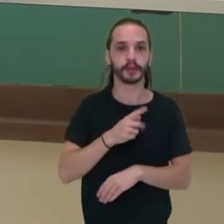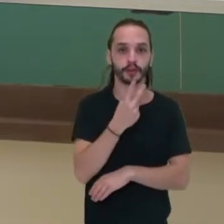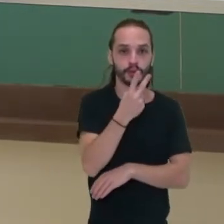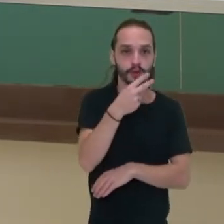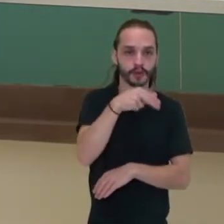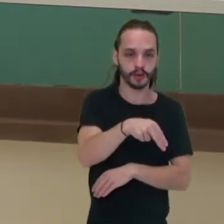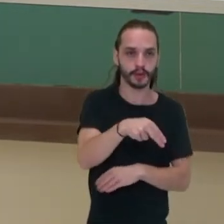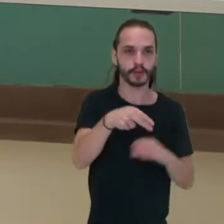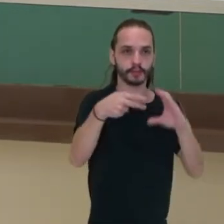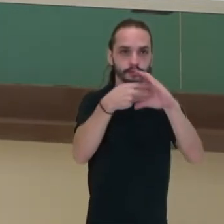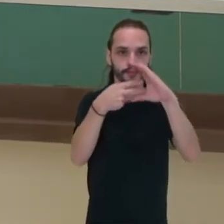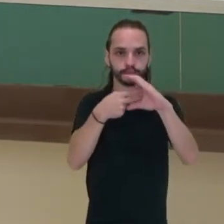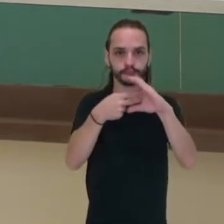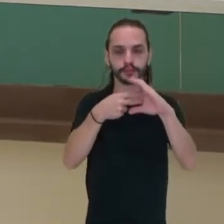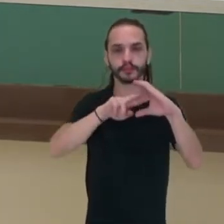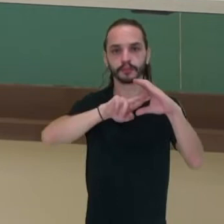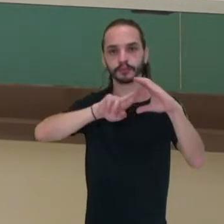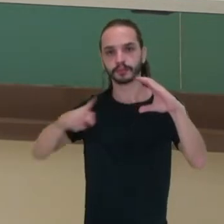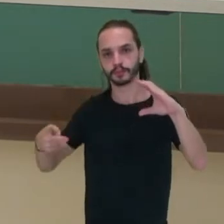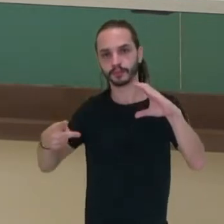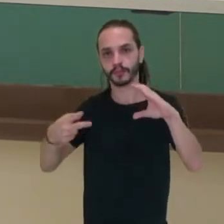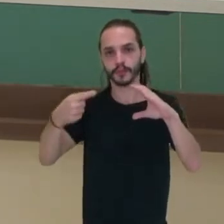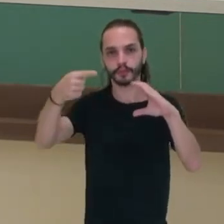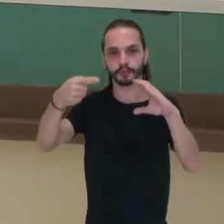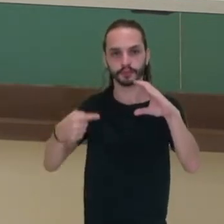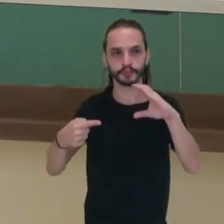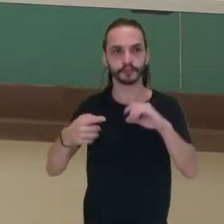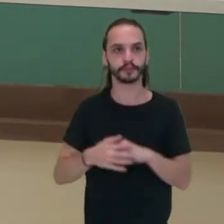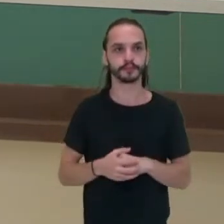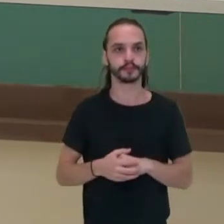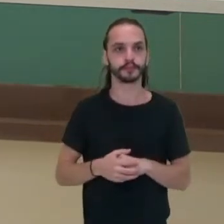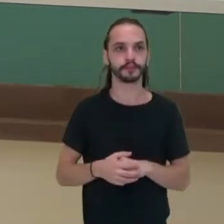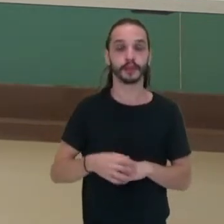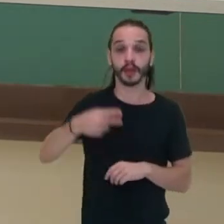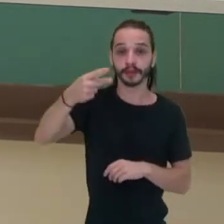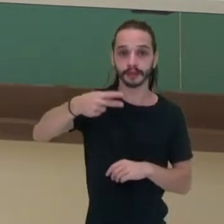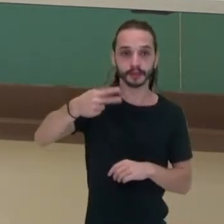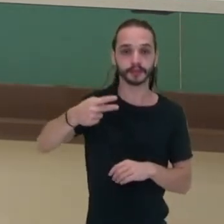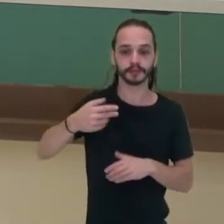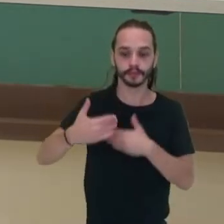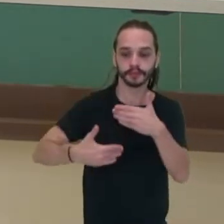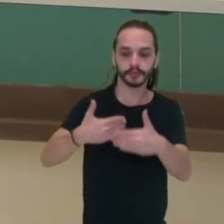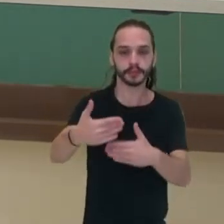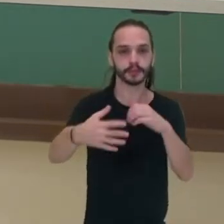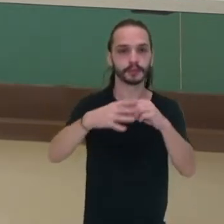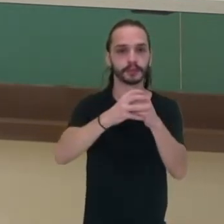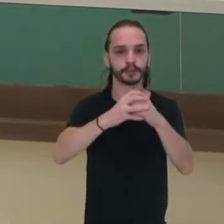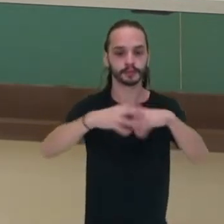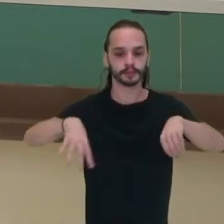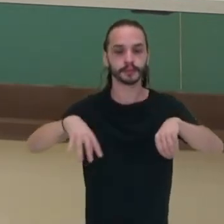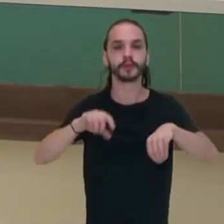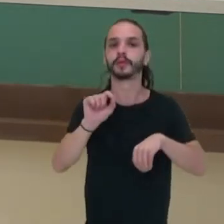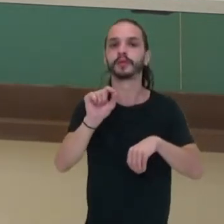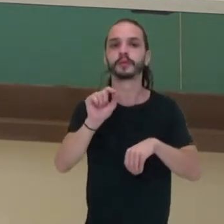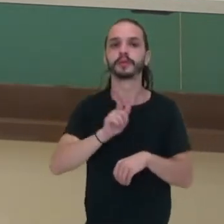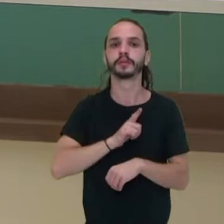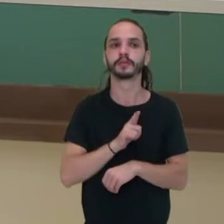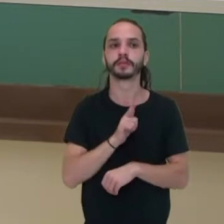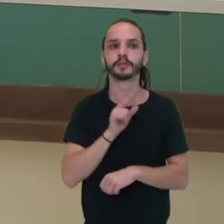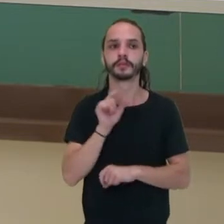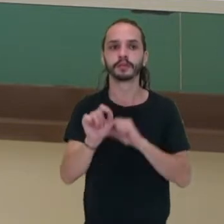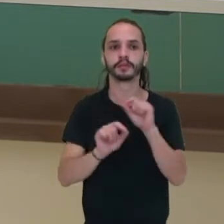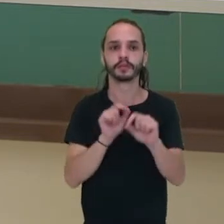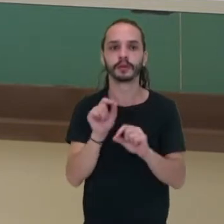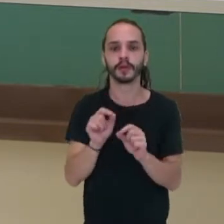uma redução ali, e num segundo processo de meiose, tá, ela vai manter daí